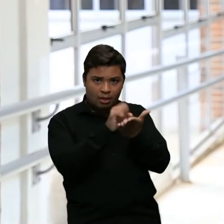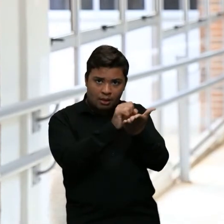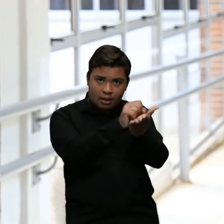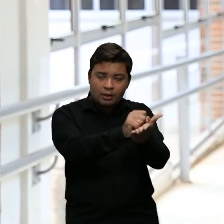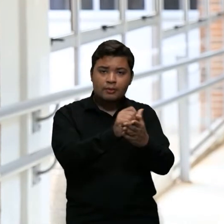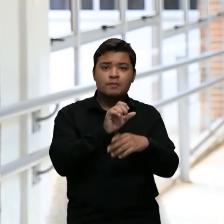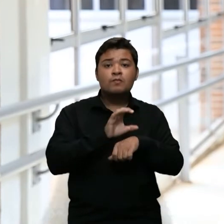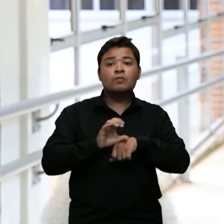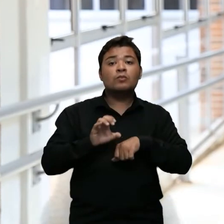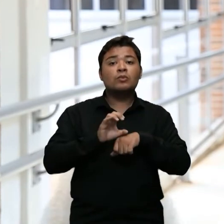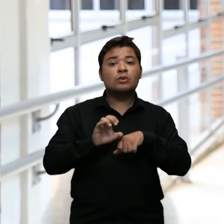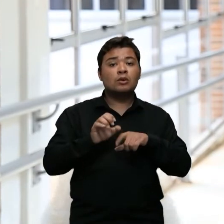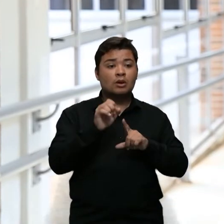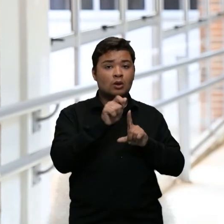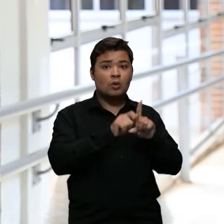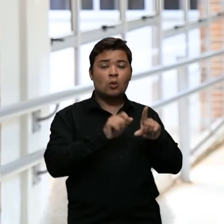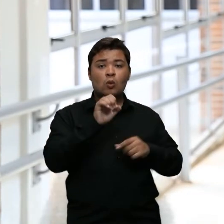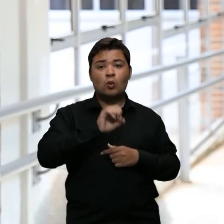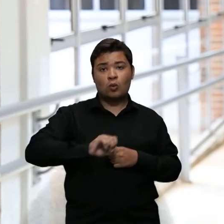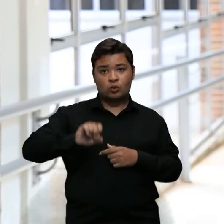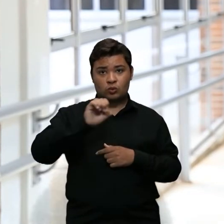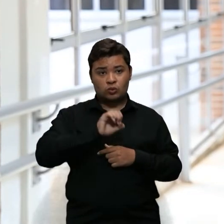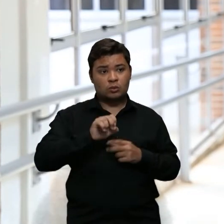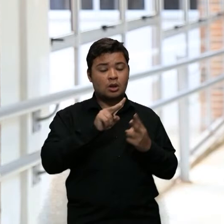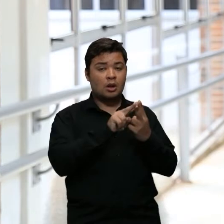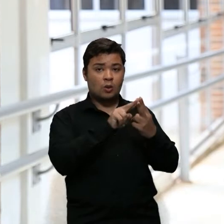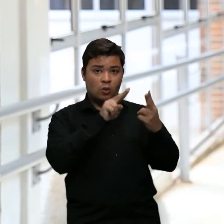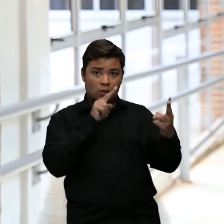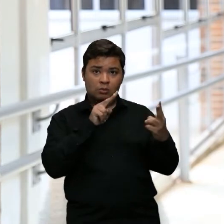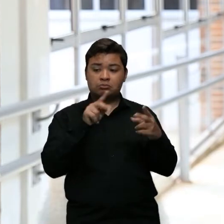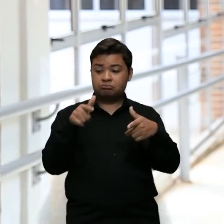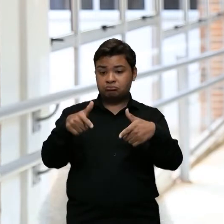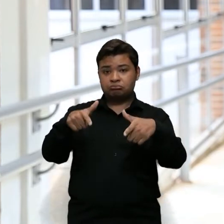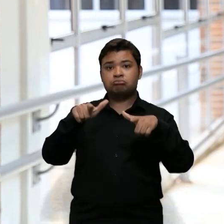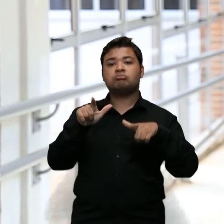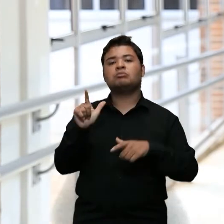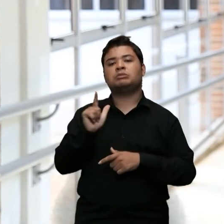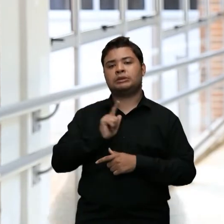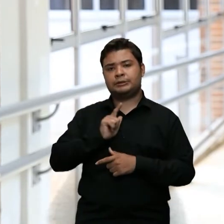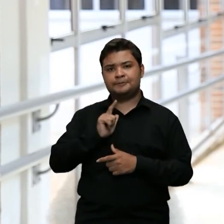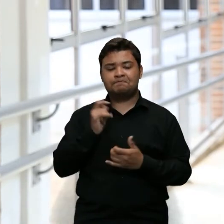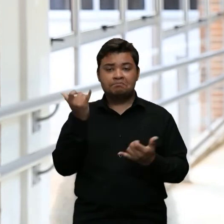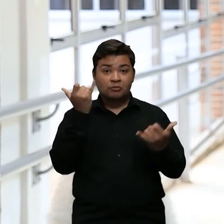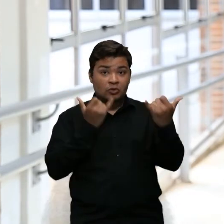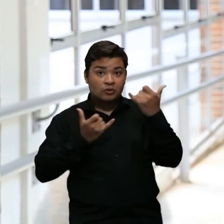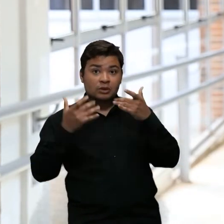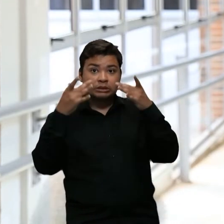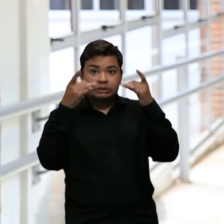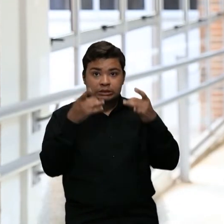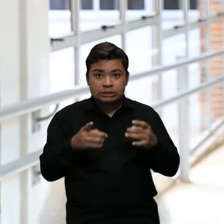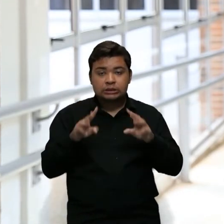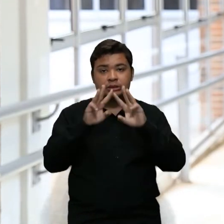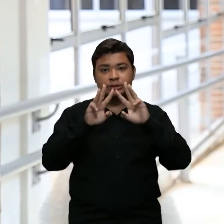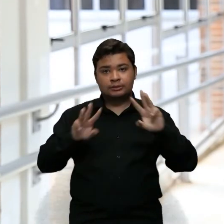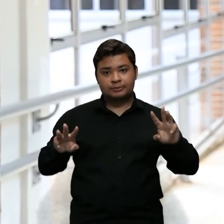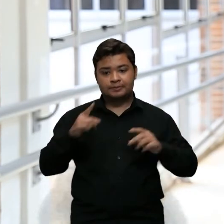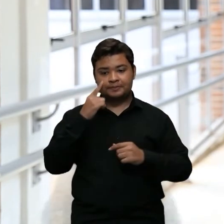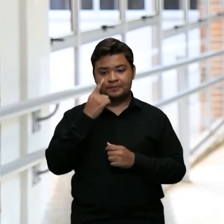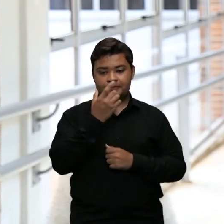acontecem em outubro, no formato online, e é oferecido certificado. Mais informações no site